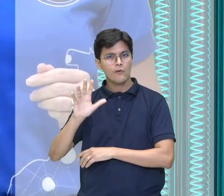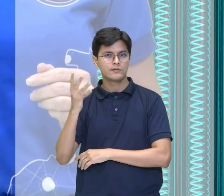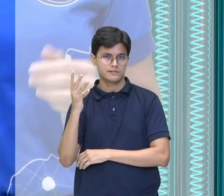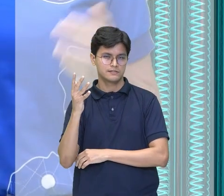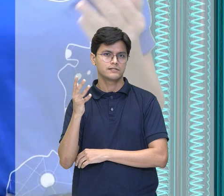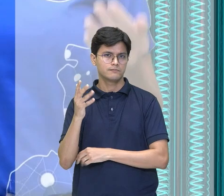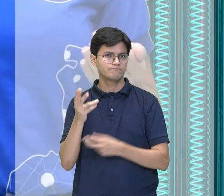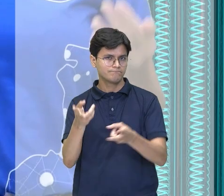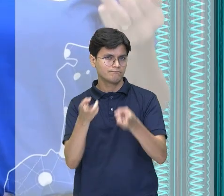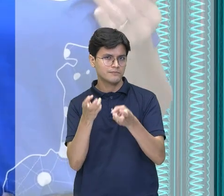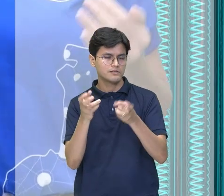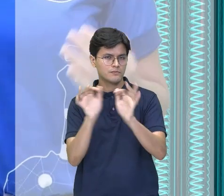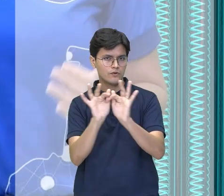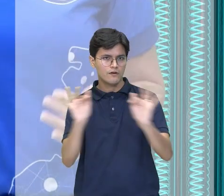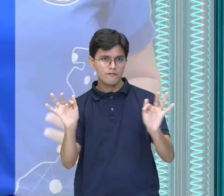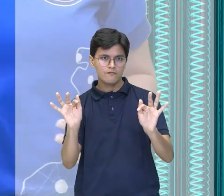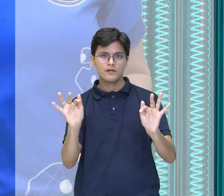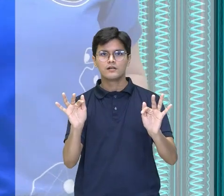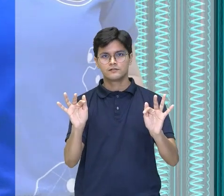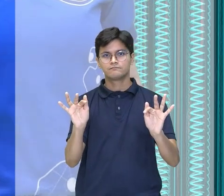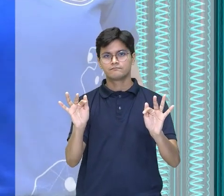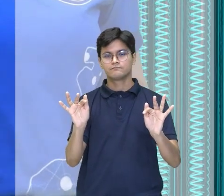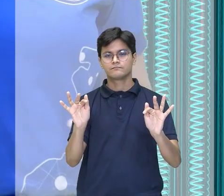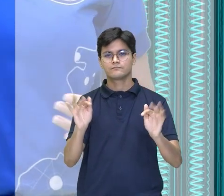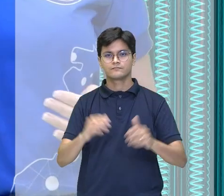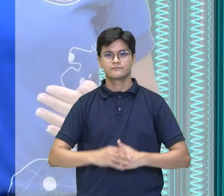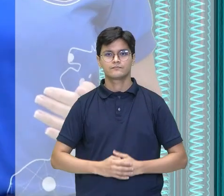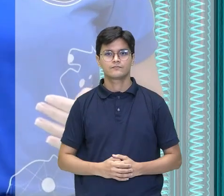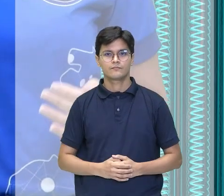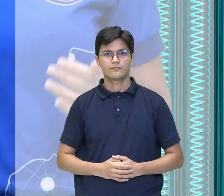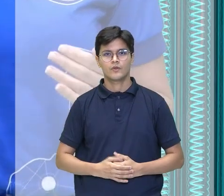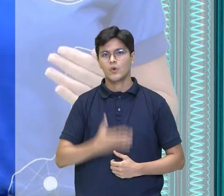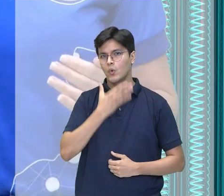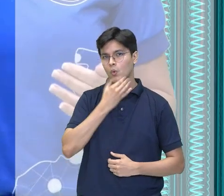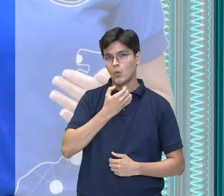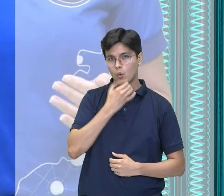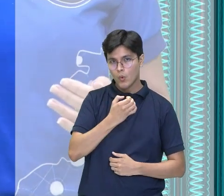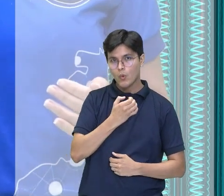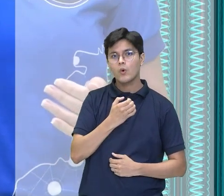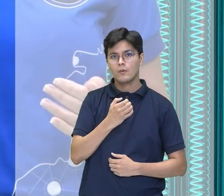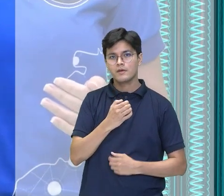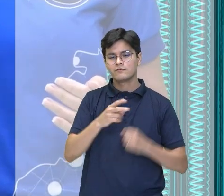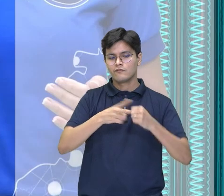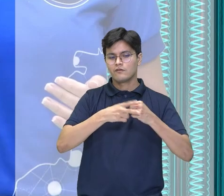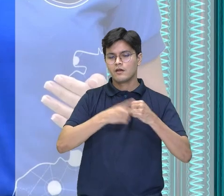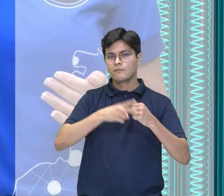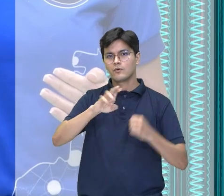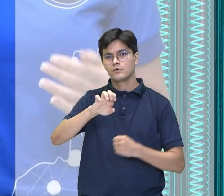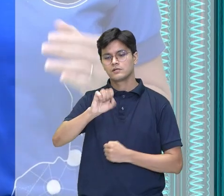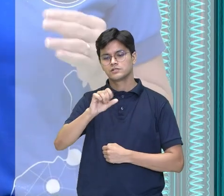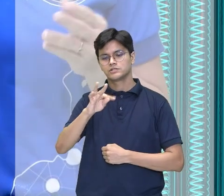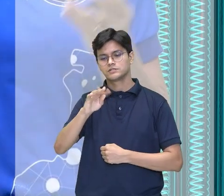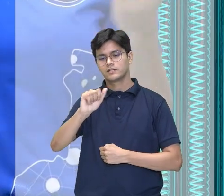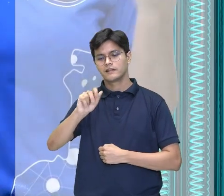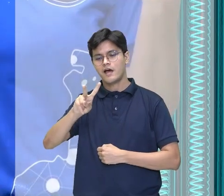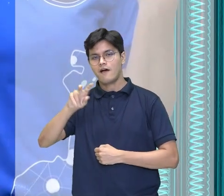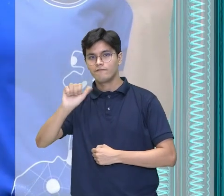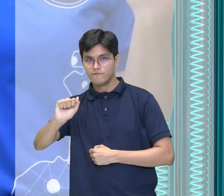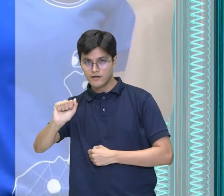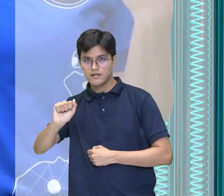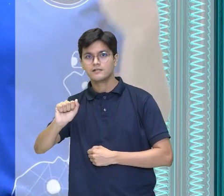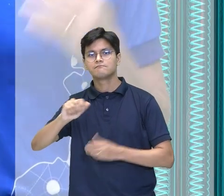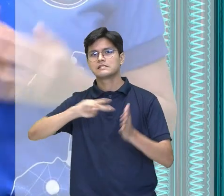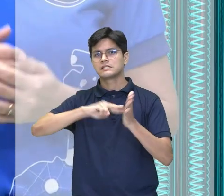as frases? O homem estava dirigindo, ele estava sangrando, certo? Algo que